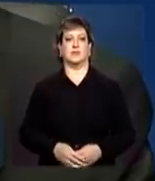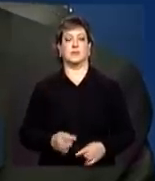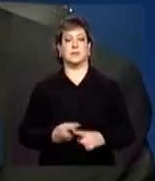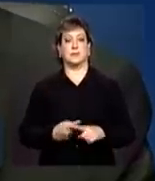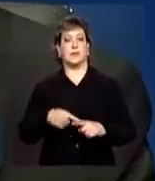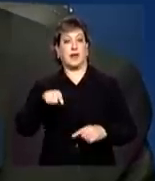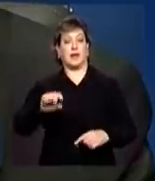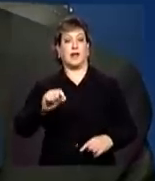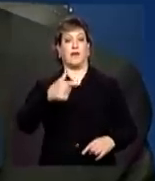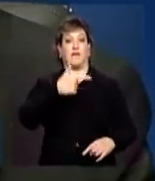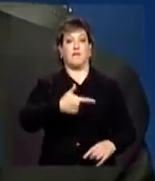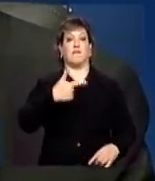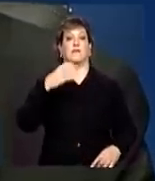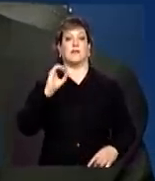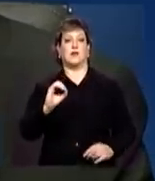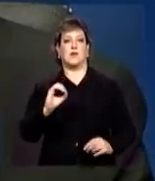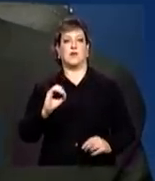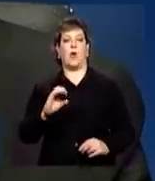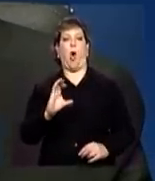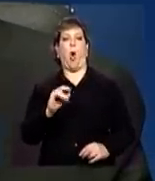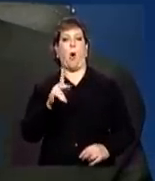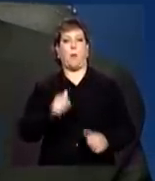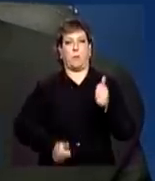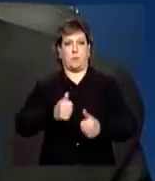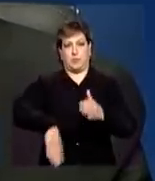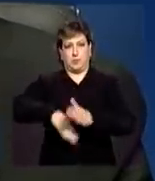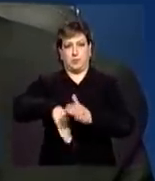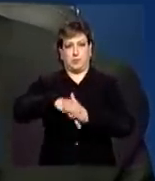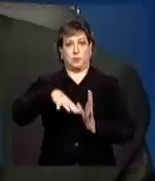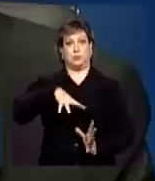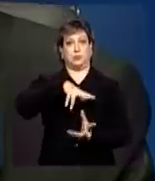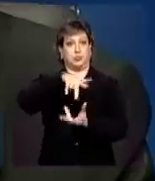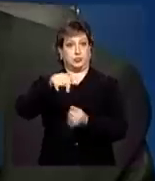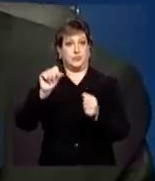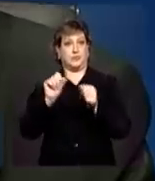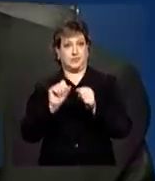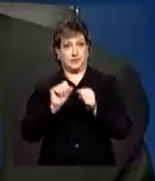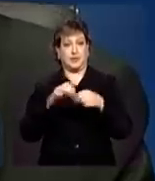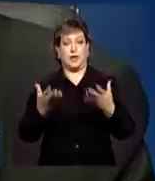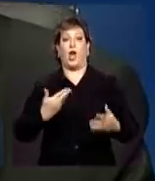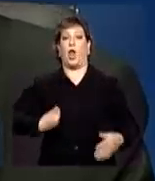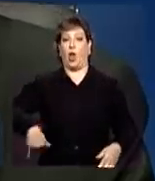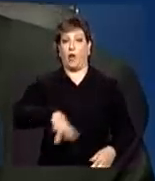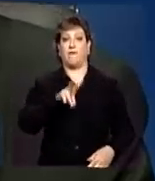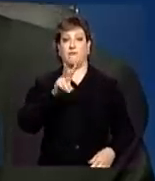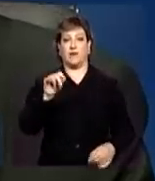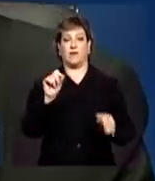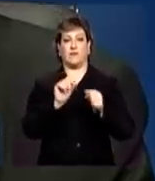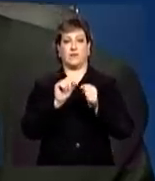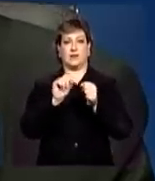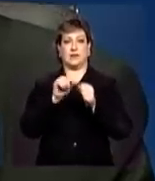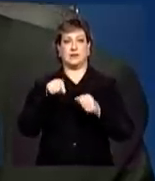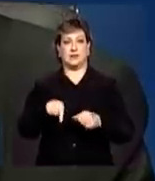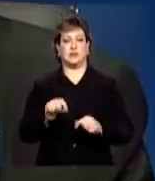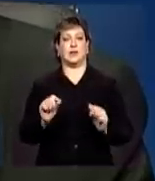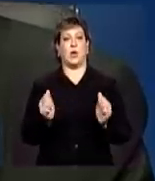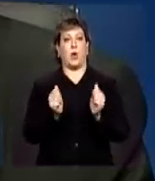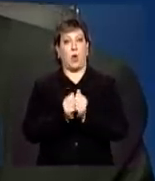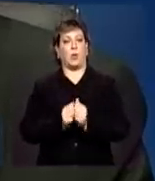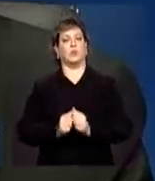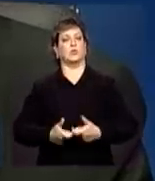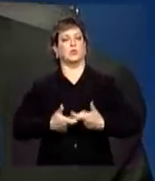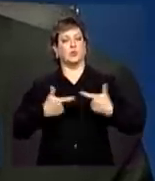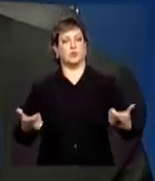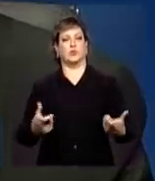é a 20ª Copa do Mundo a ser realizada e nós vamos realizá-la com